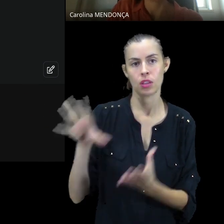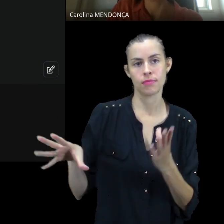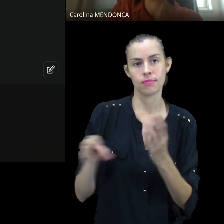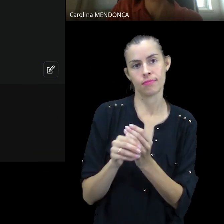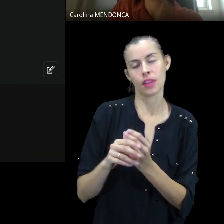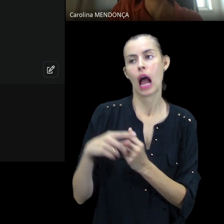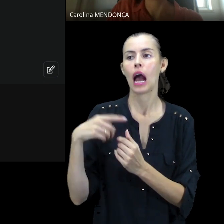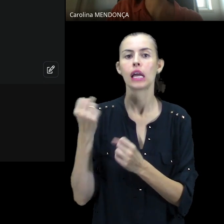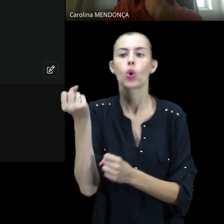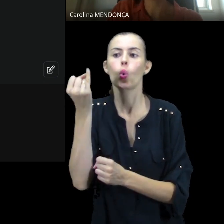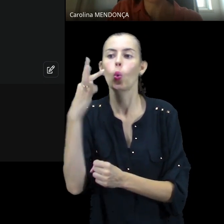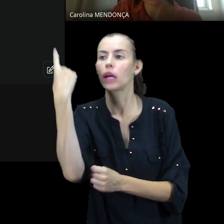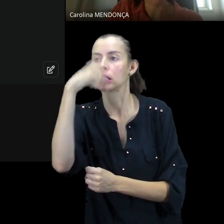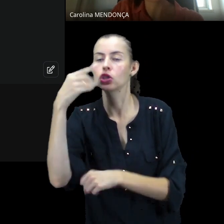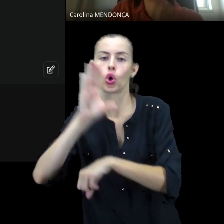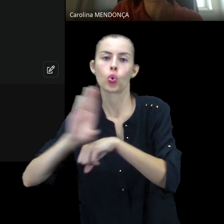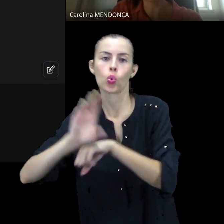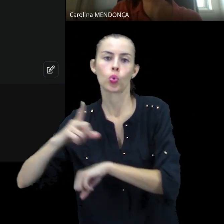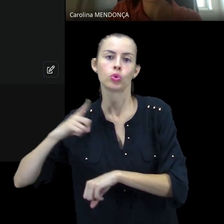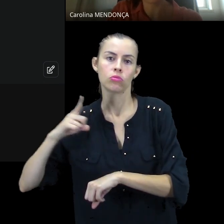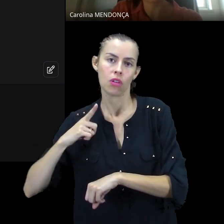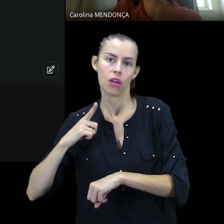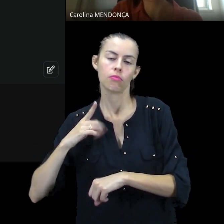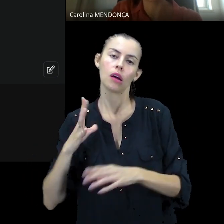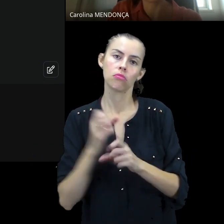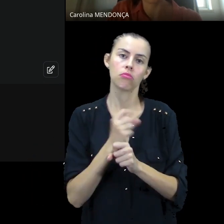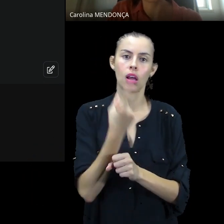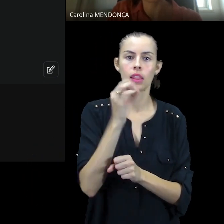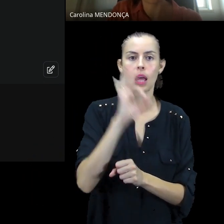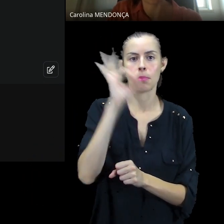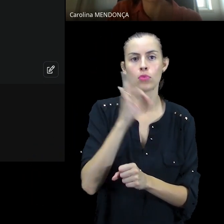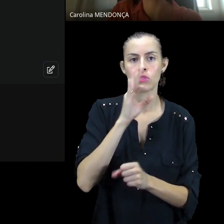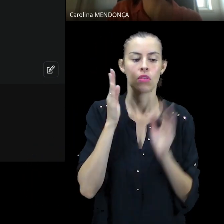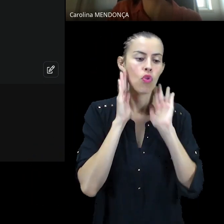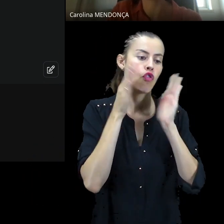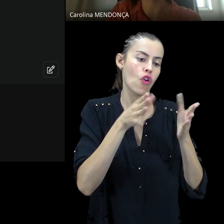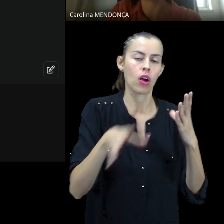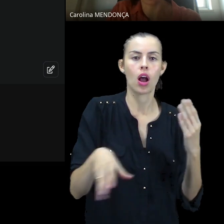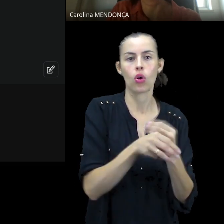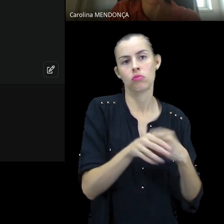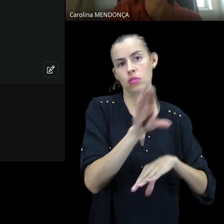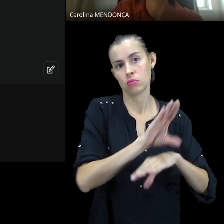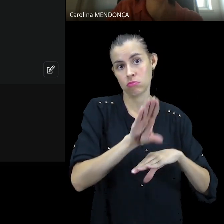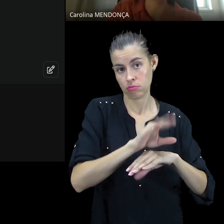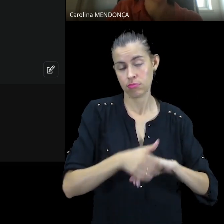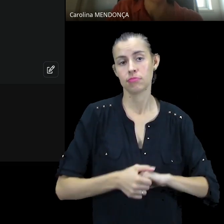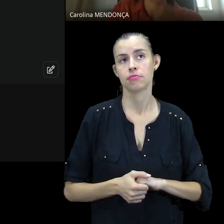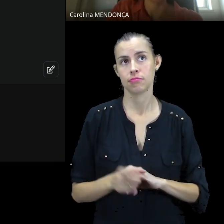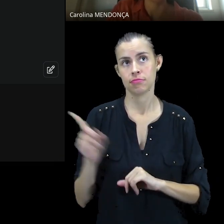adequadamente, explicitando, inclusive, como os estudantes vão obter esses créditos curriculares ou carga